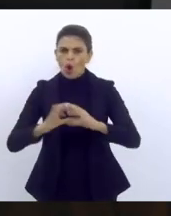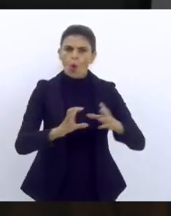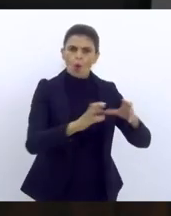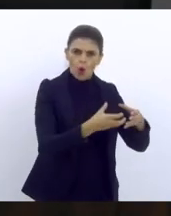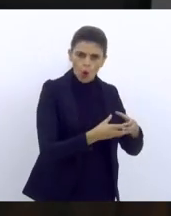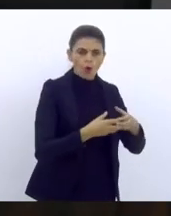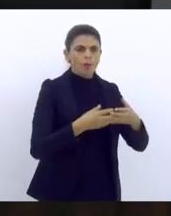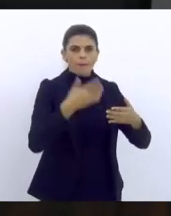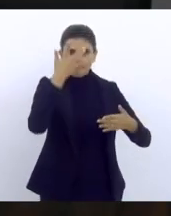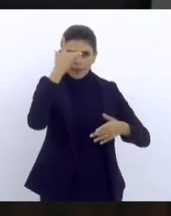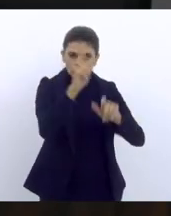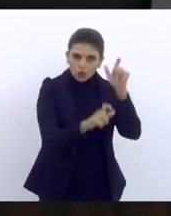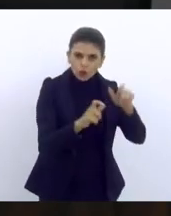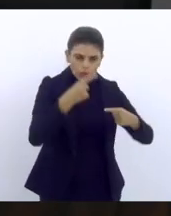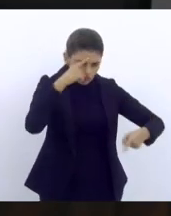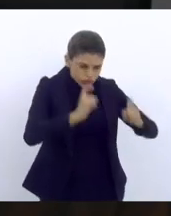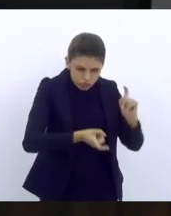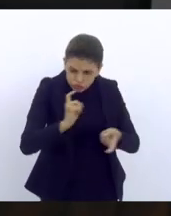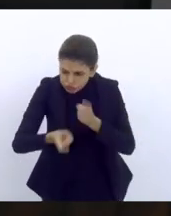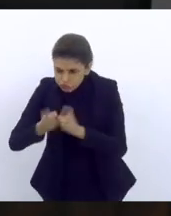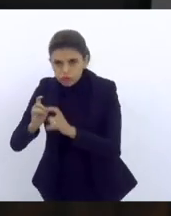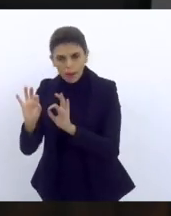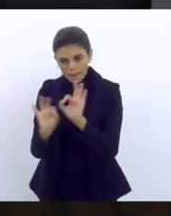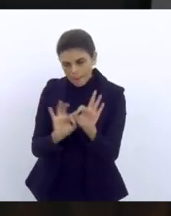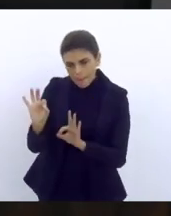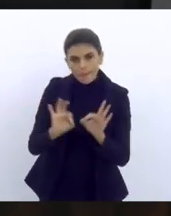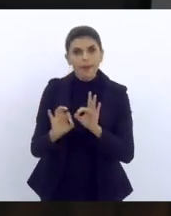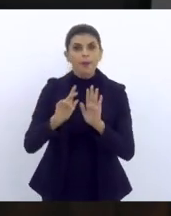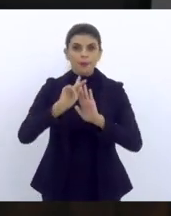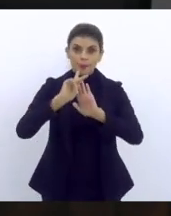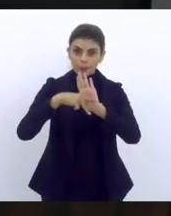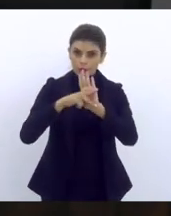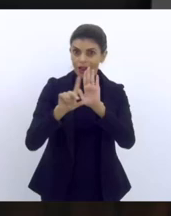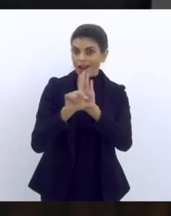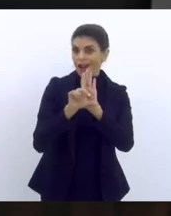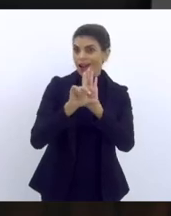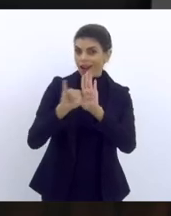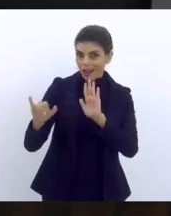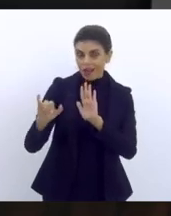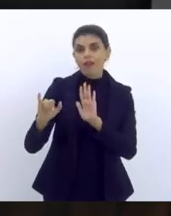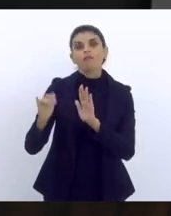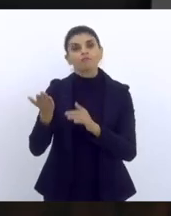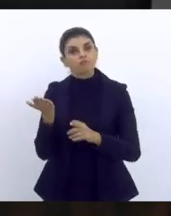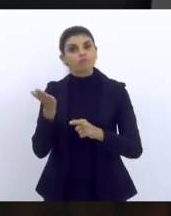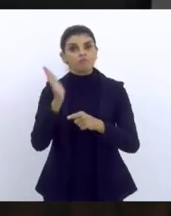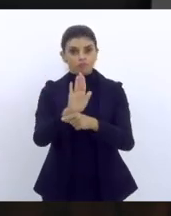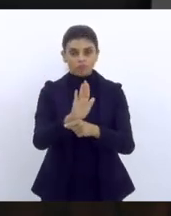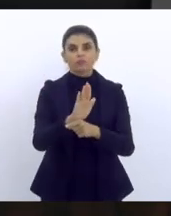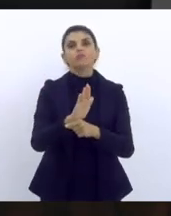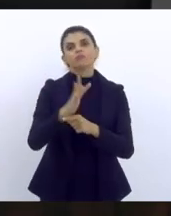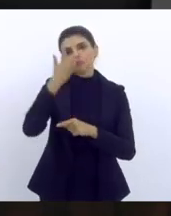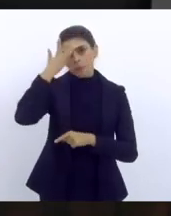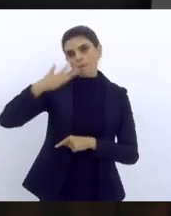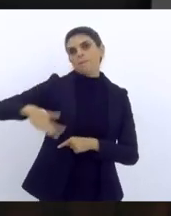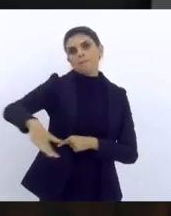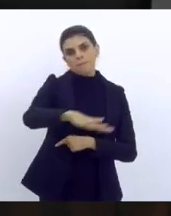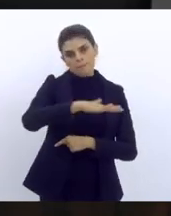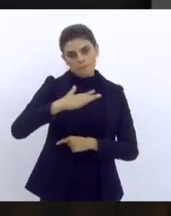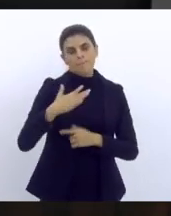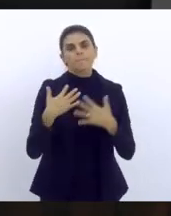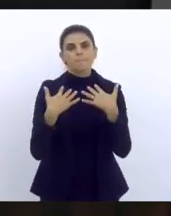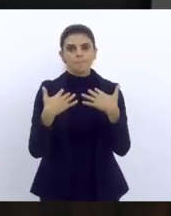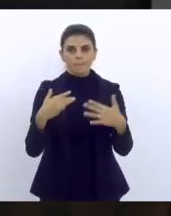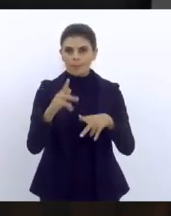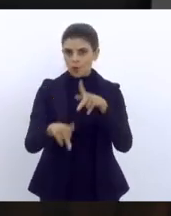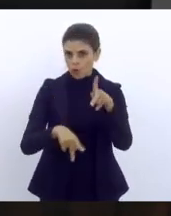frentes parlamentares que ficam deliberando projetos de leis que venham somar para a população, para o Estado do Rio de